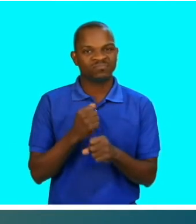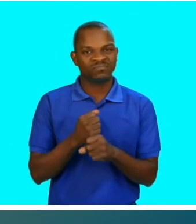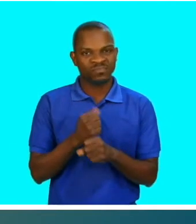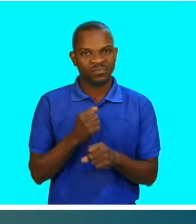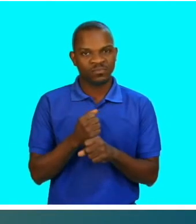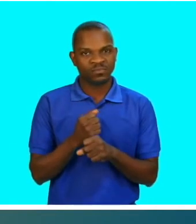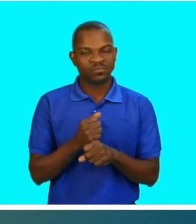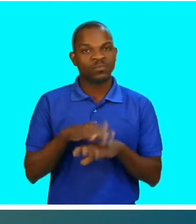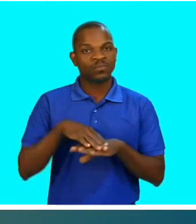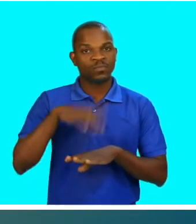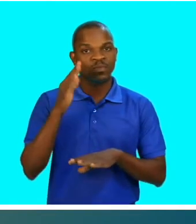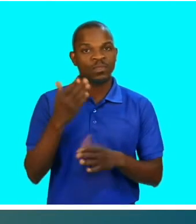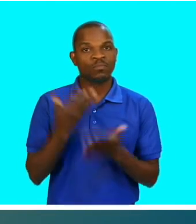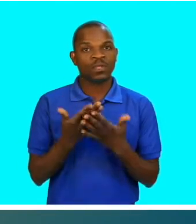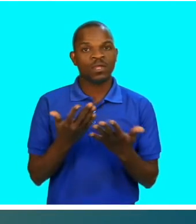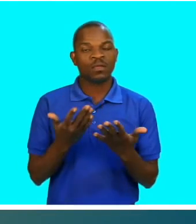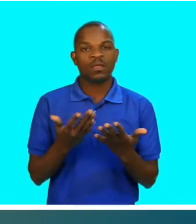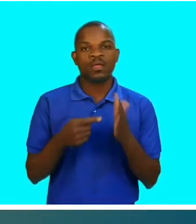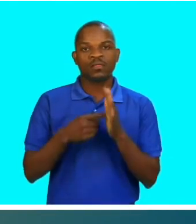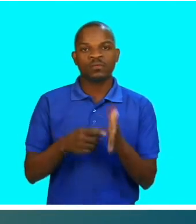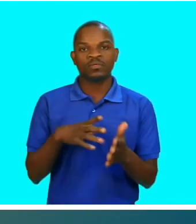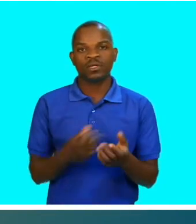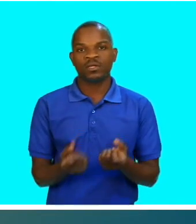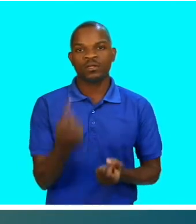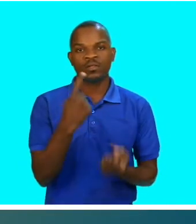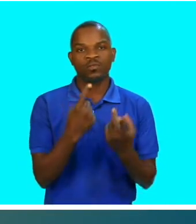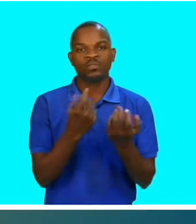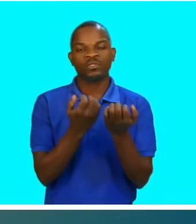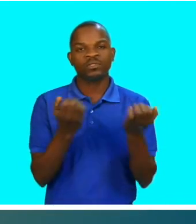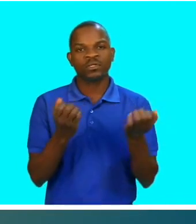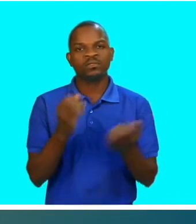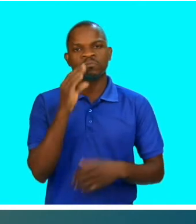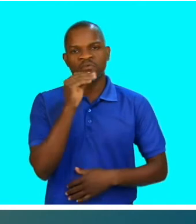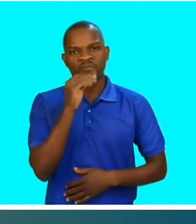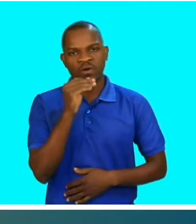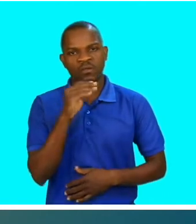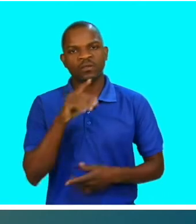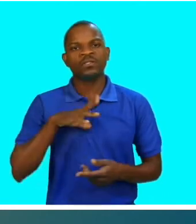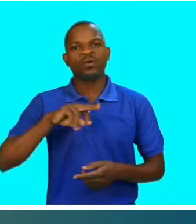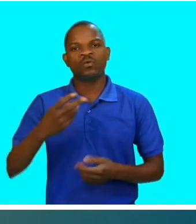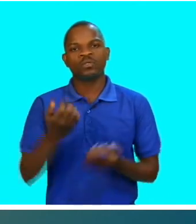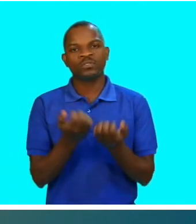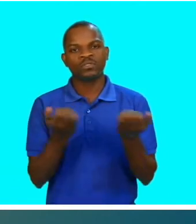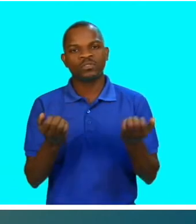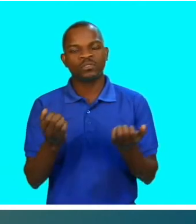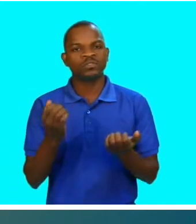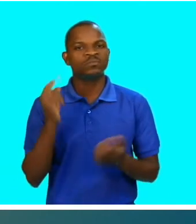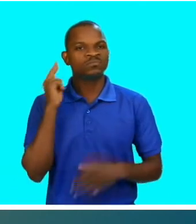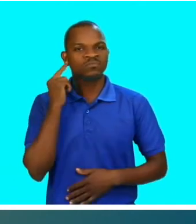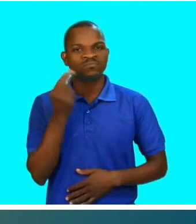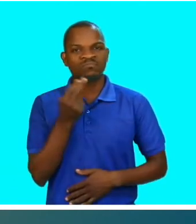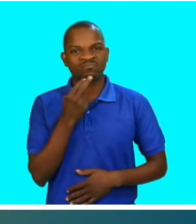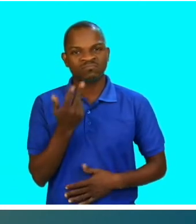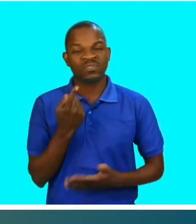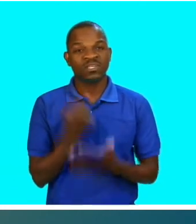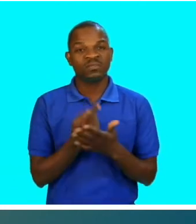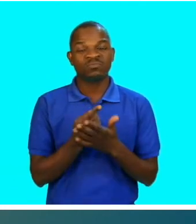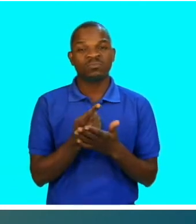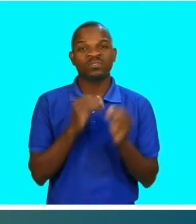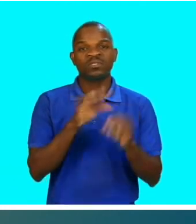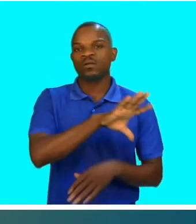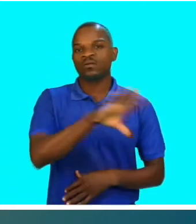preciso um maior trabalho. Né? Sim, a partir deste momento, por exemplo, aqui tenho falantes, tenho surdo e mudo,